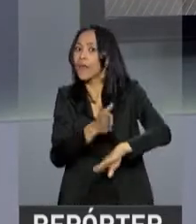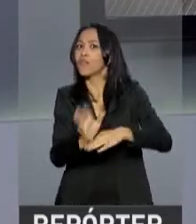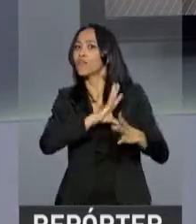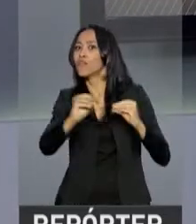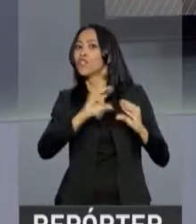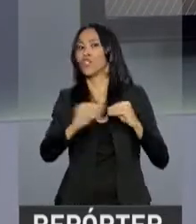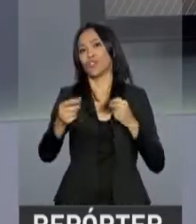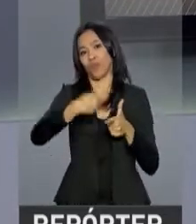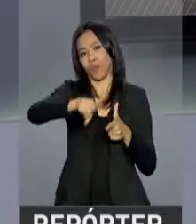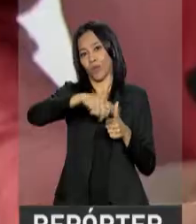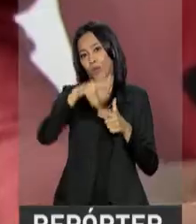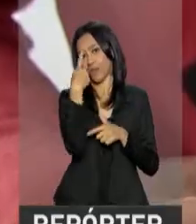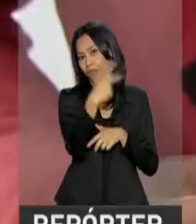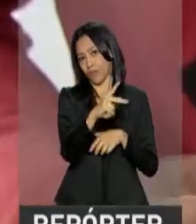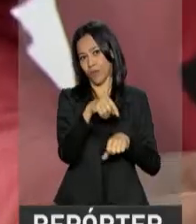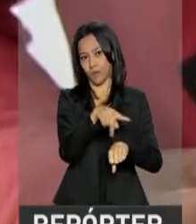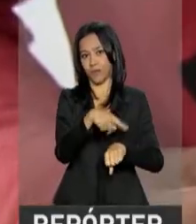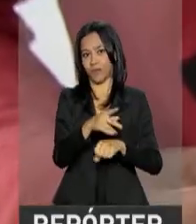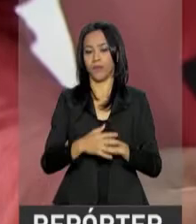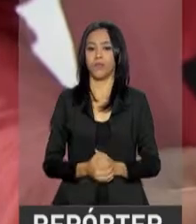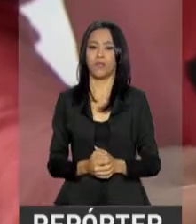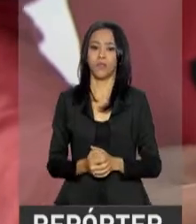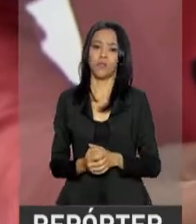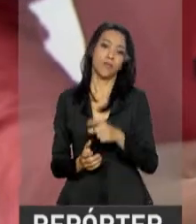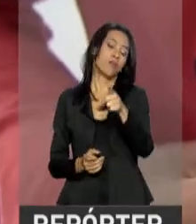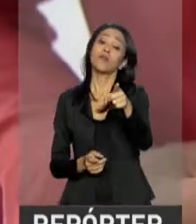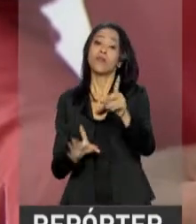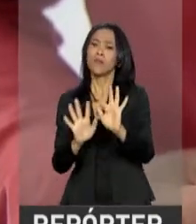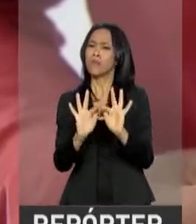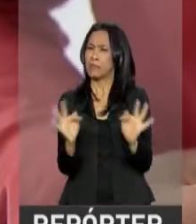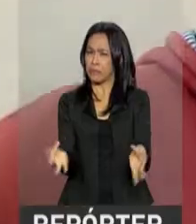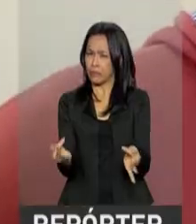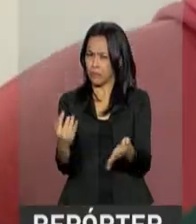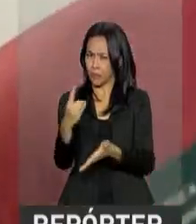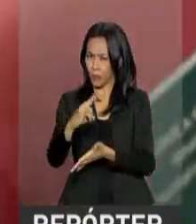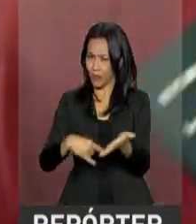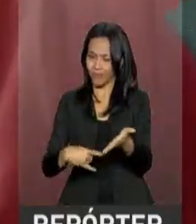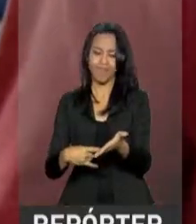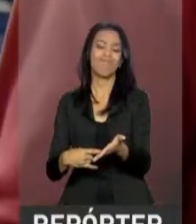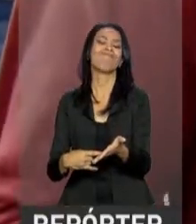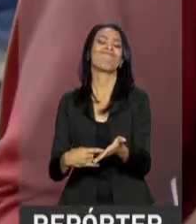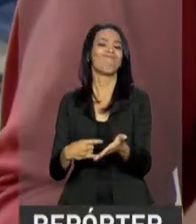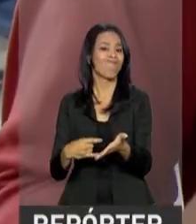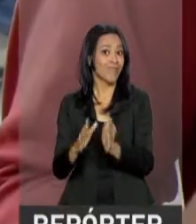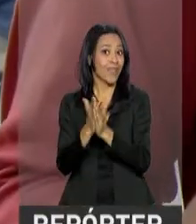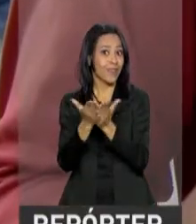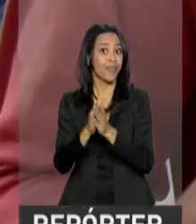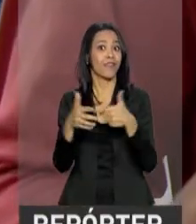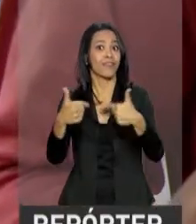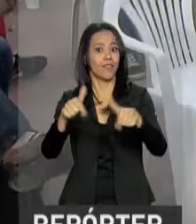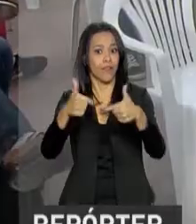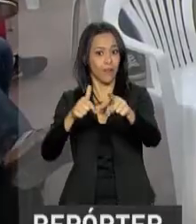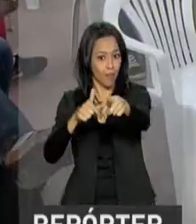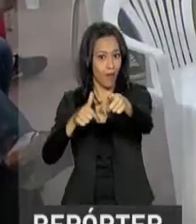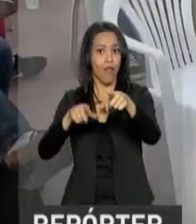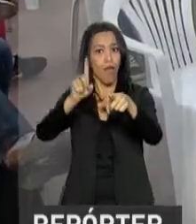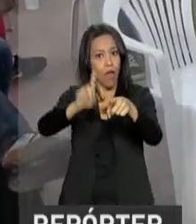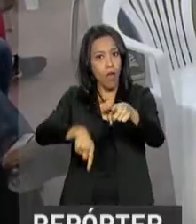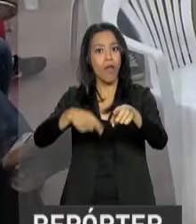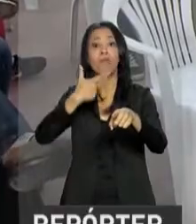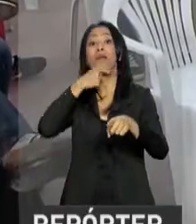vizinho mais do que um simples documento a carteira de trabalho representa para esses